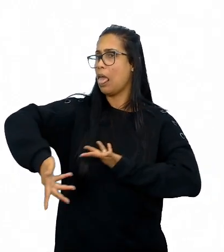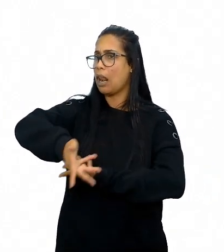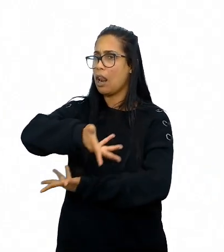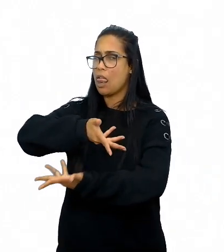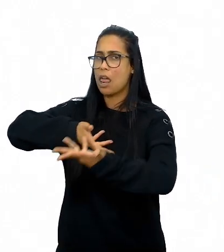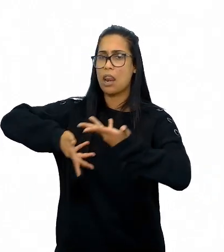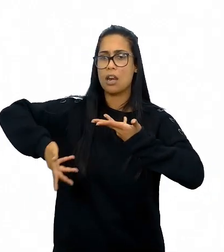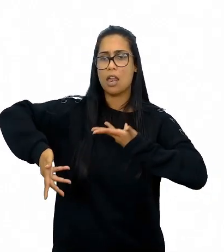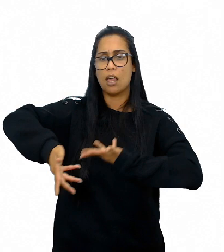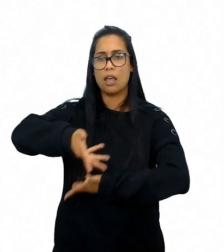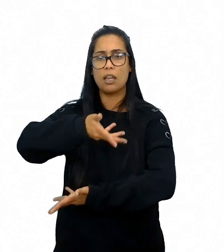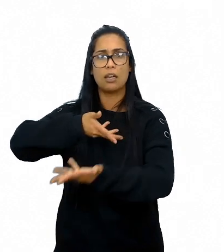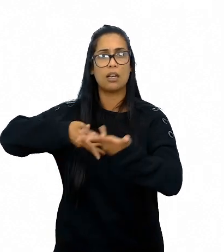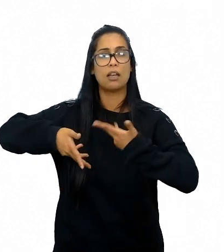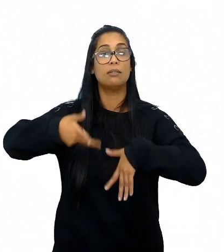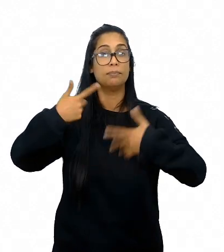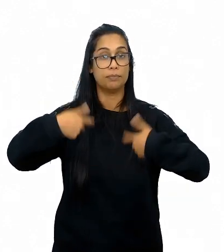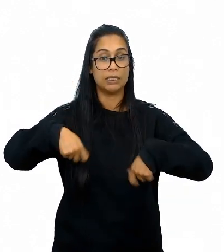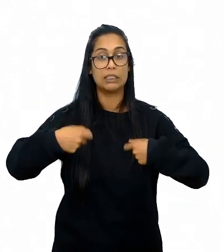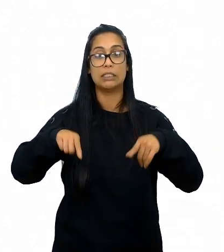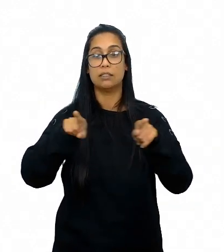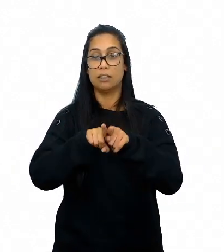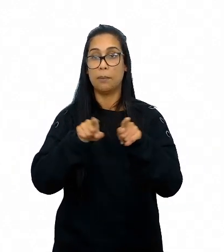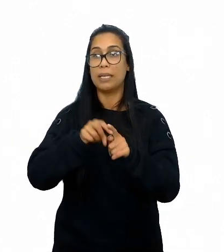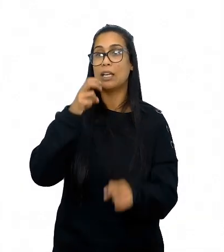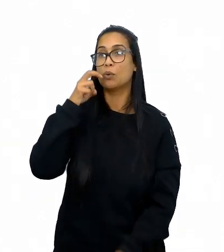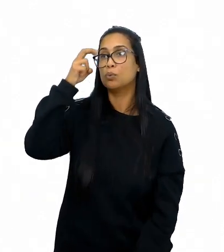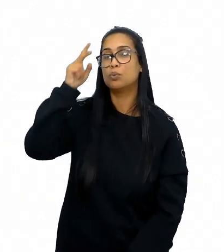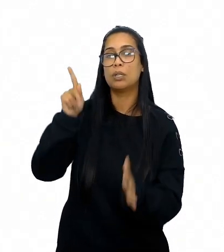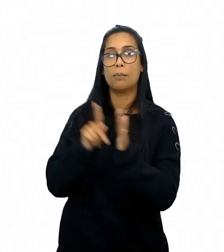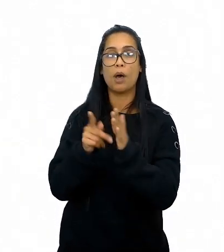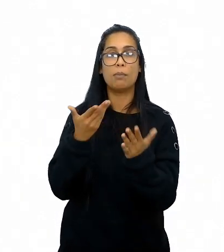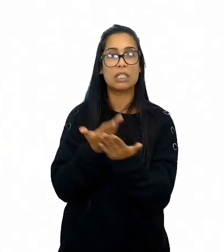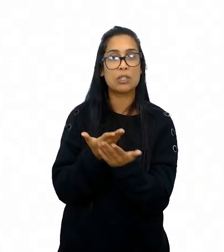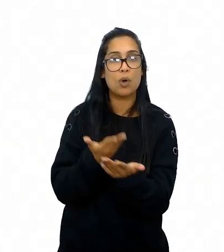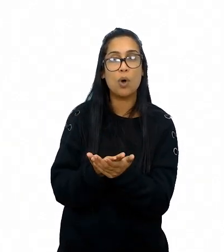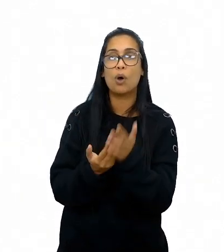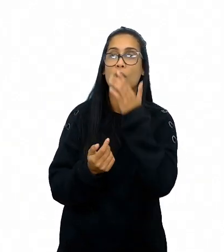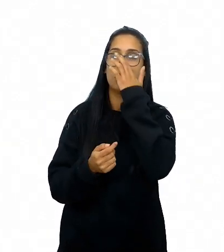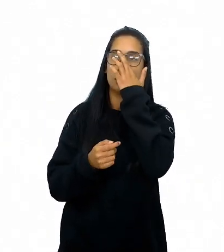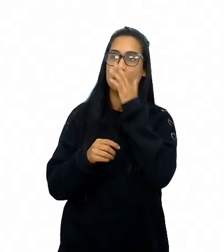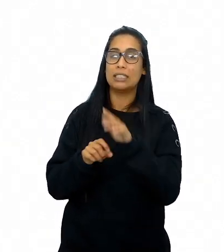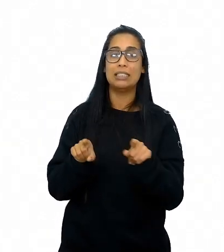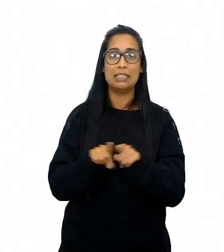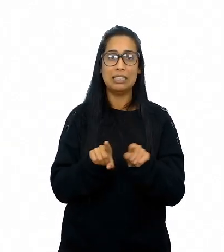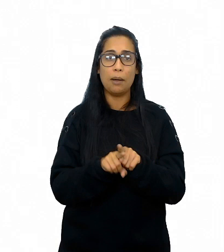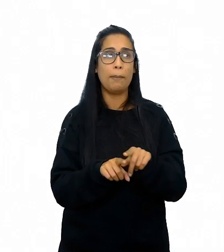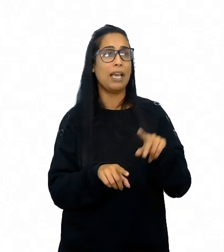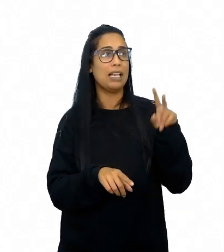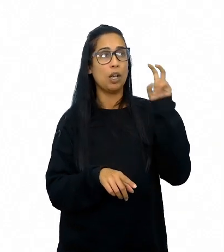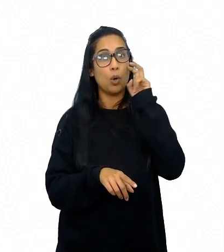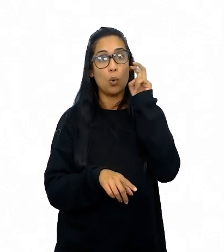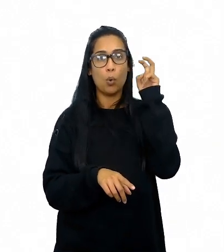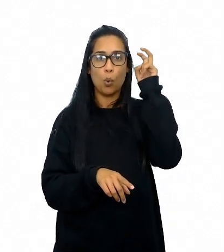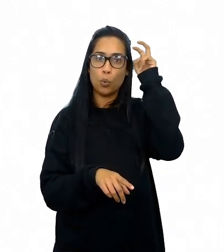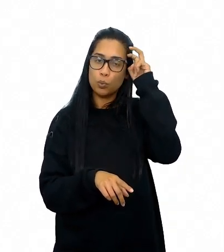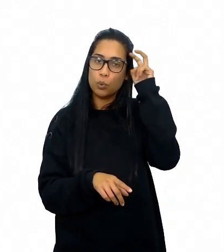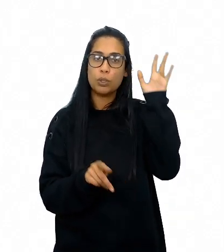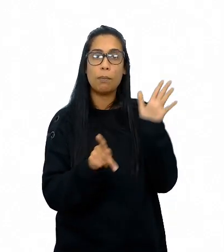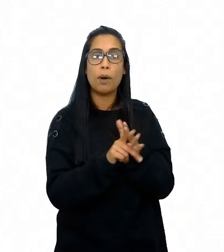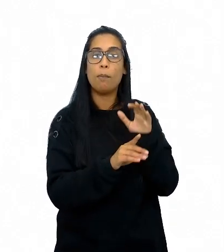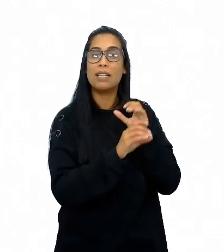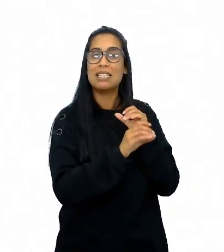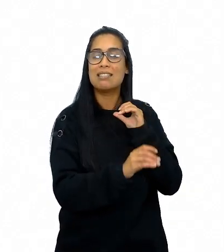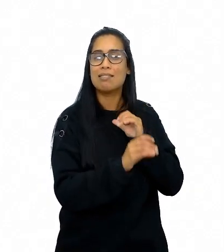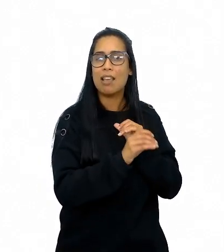meio de relacionar a cultura escolar e a cultura científica, né? Ambas as culturas, a gente já conversou também